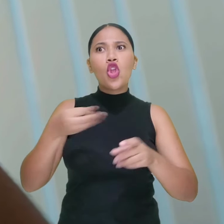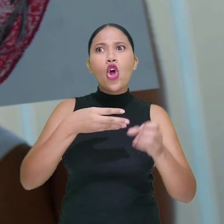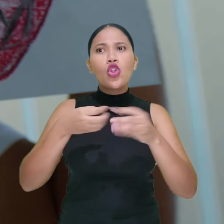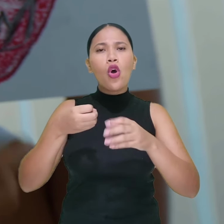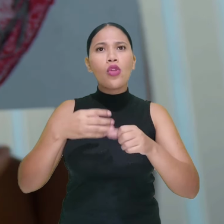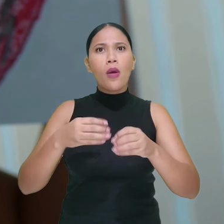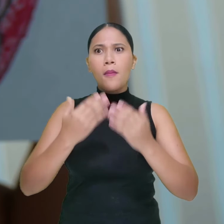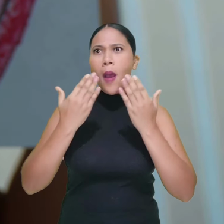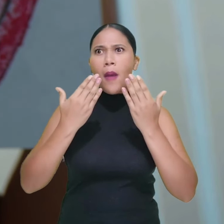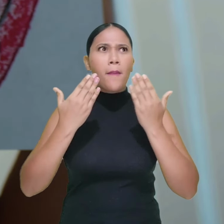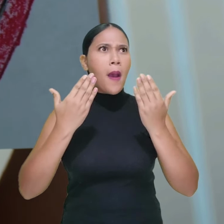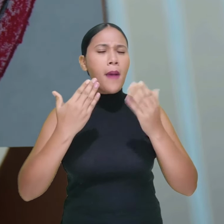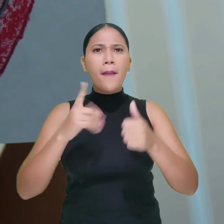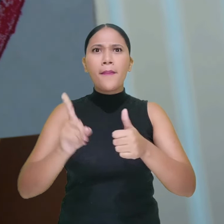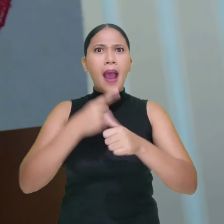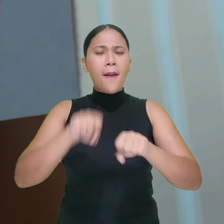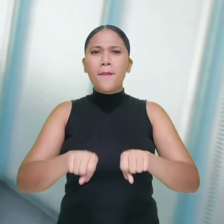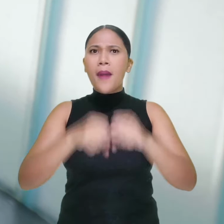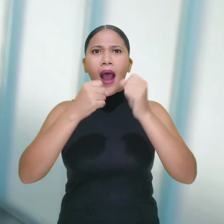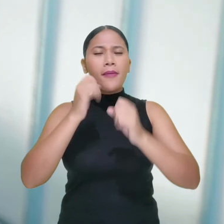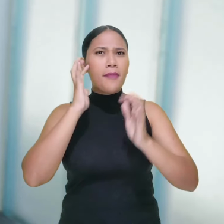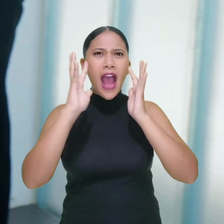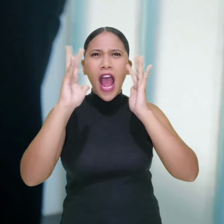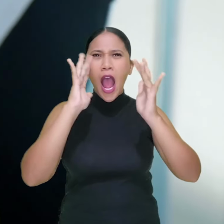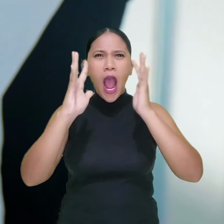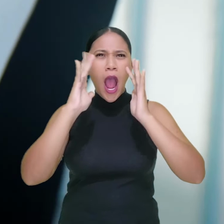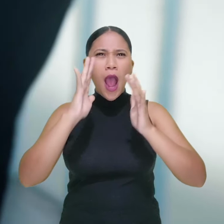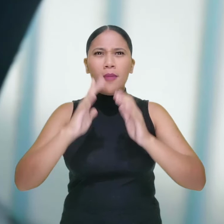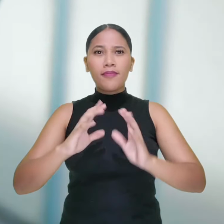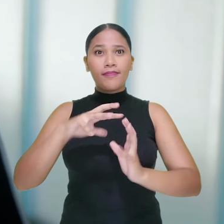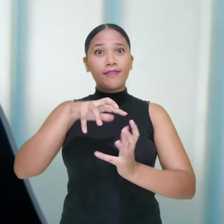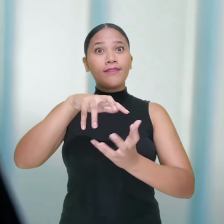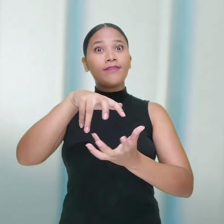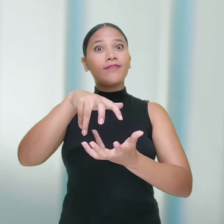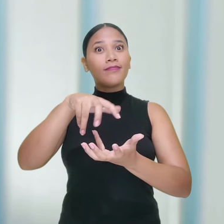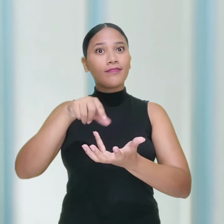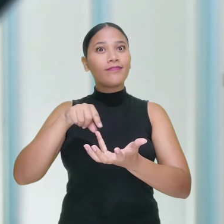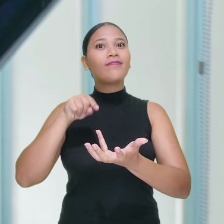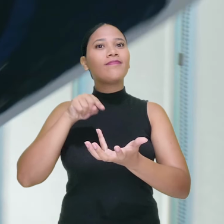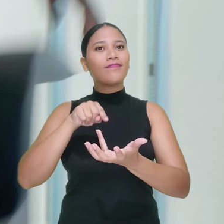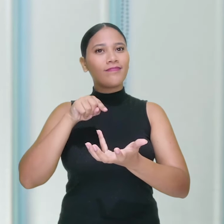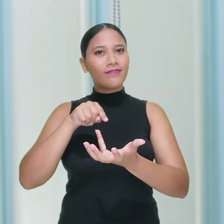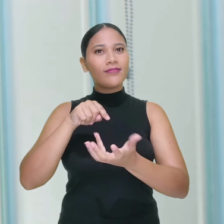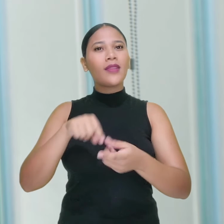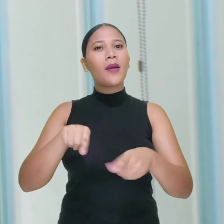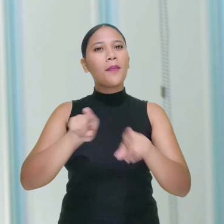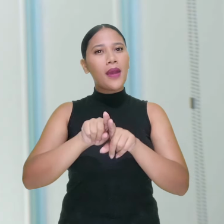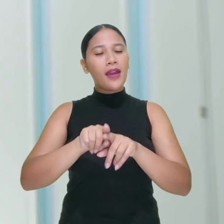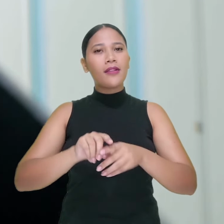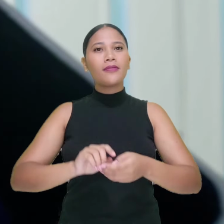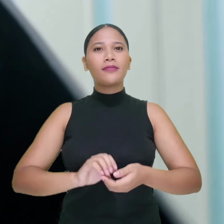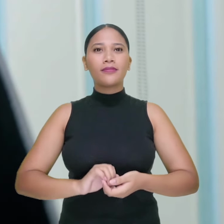e novos paradigmas de imaginação, uma nova imaginação planetária também.